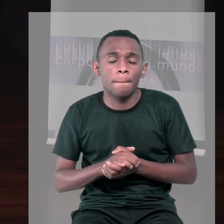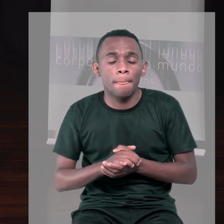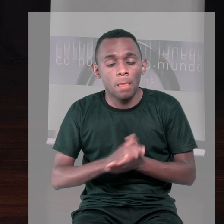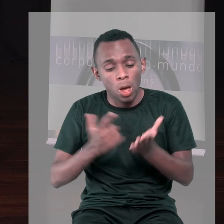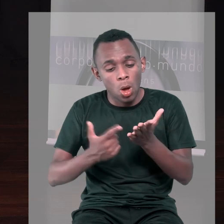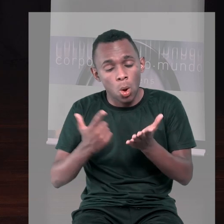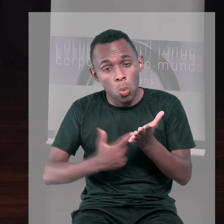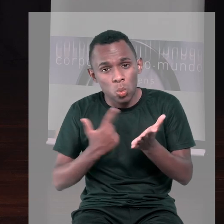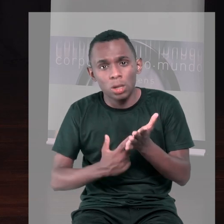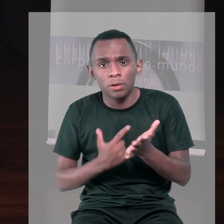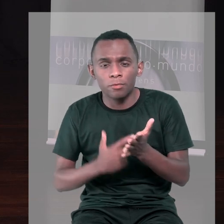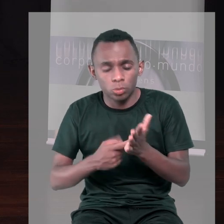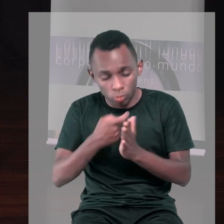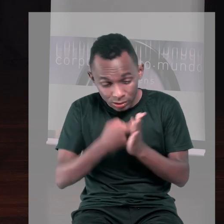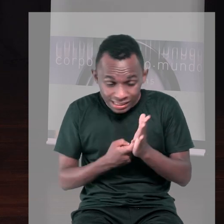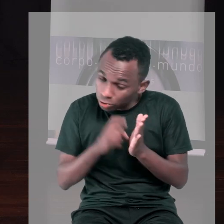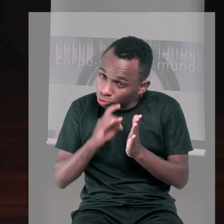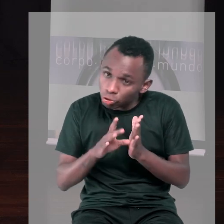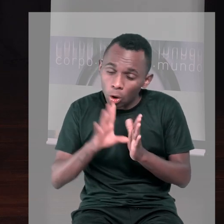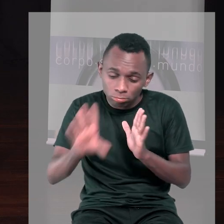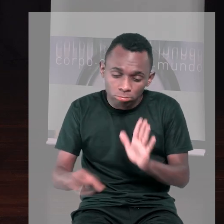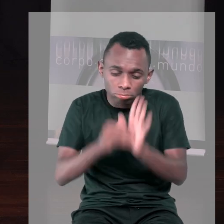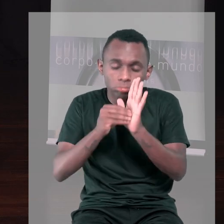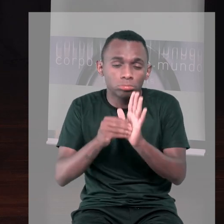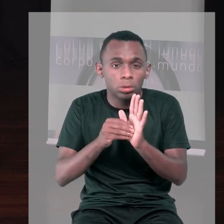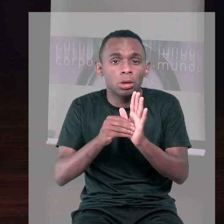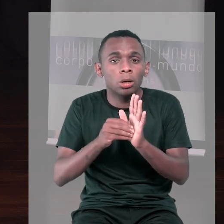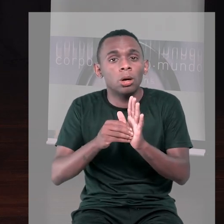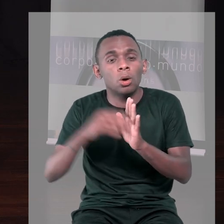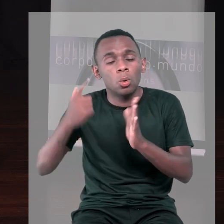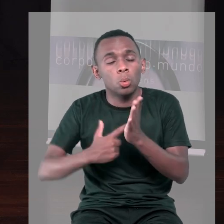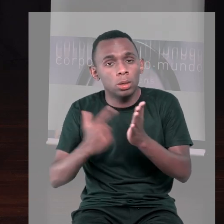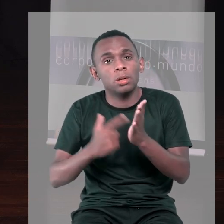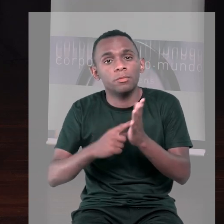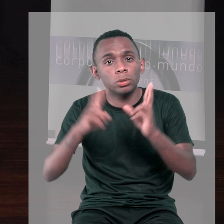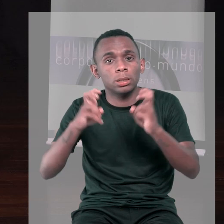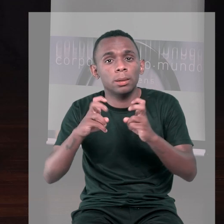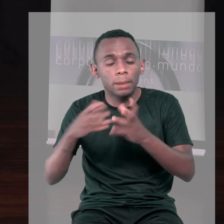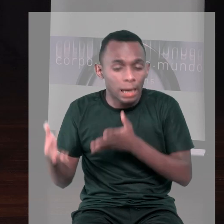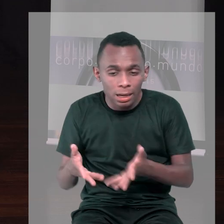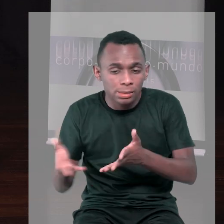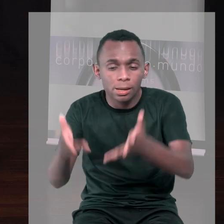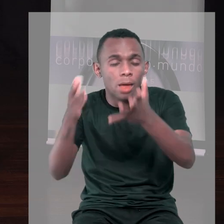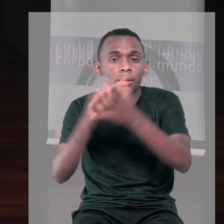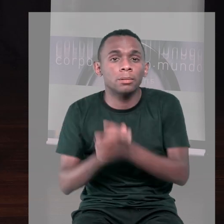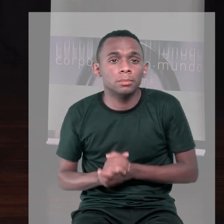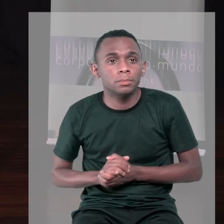em 1945, já em 1945, colocam em